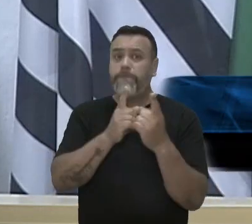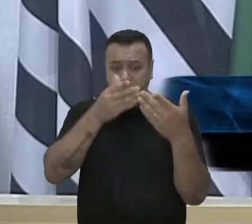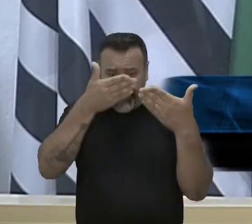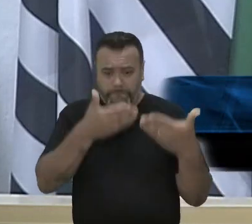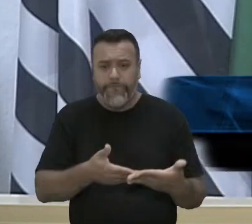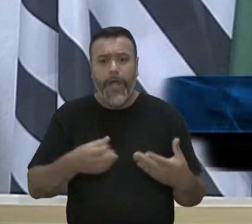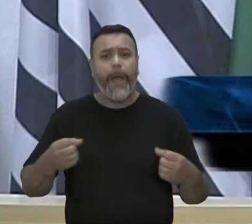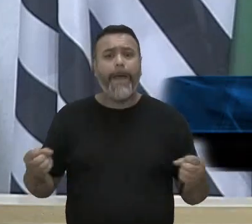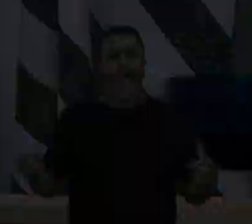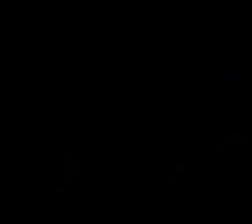trazer esse ônibus